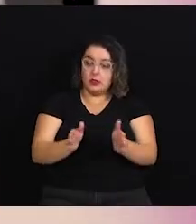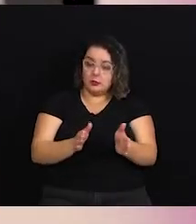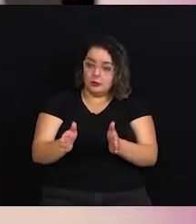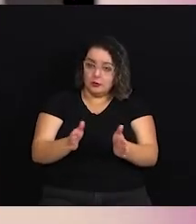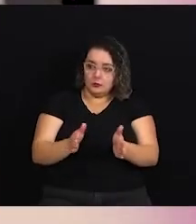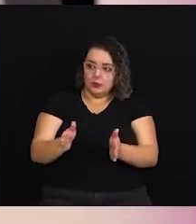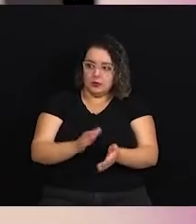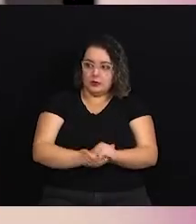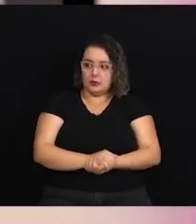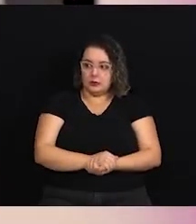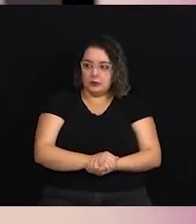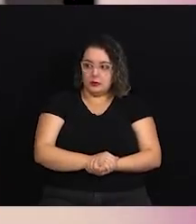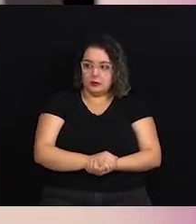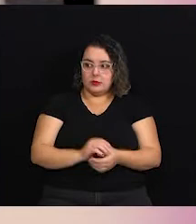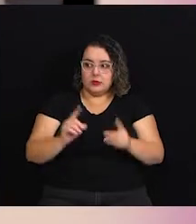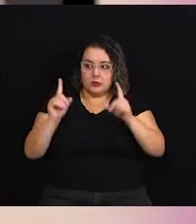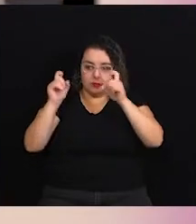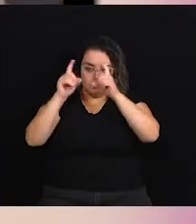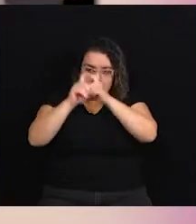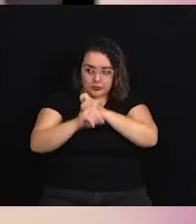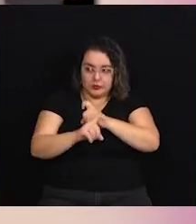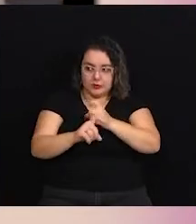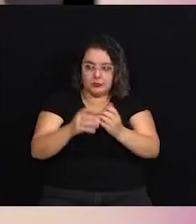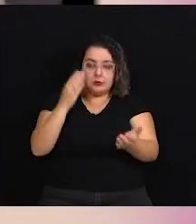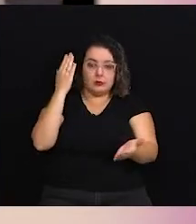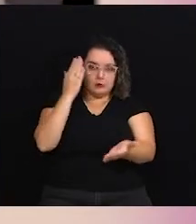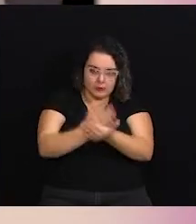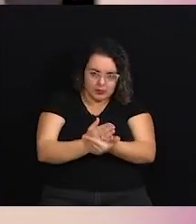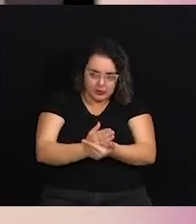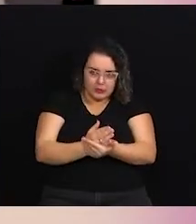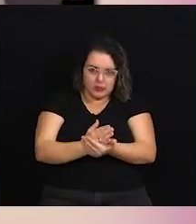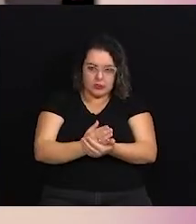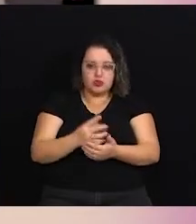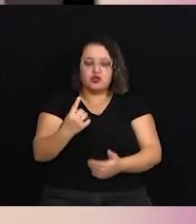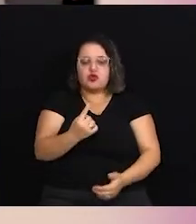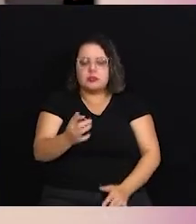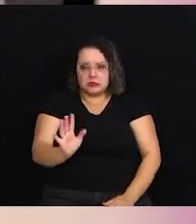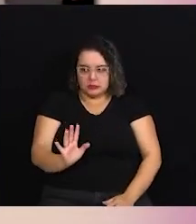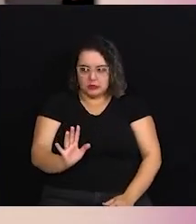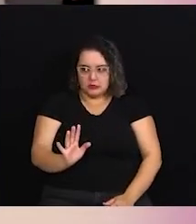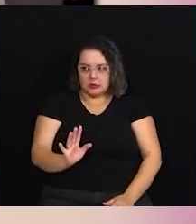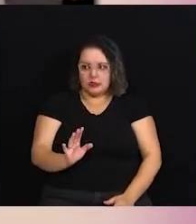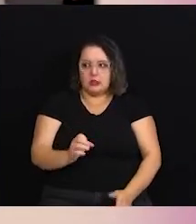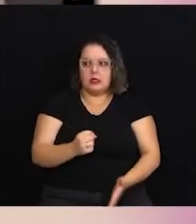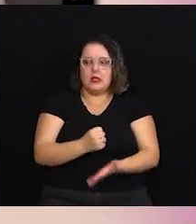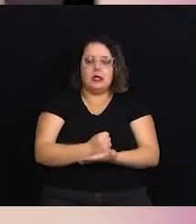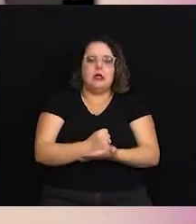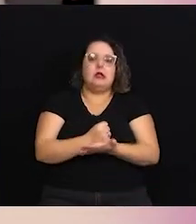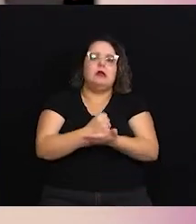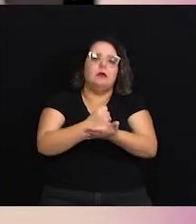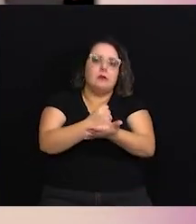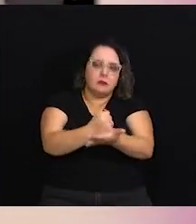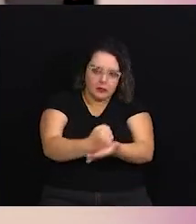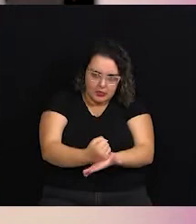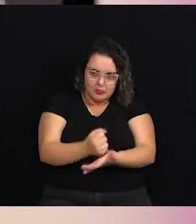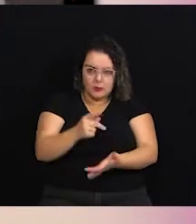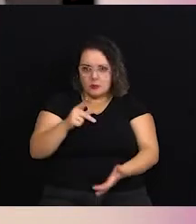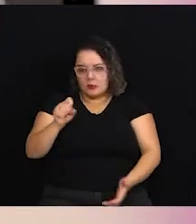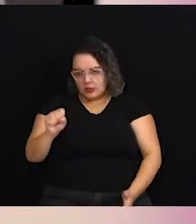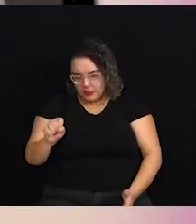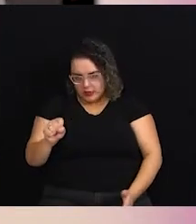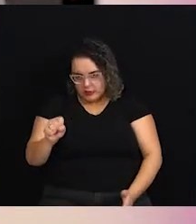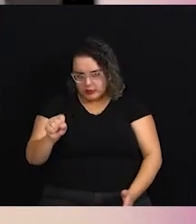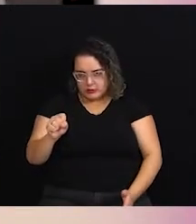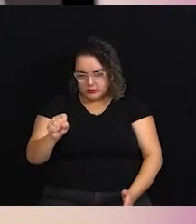situação que dificilmente essa crise vai parar de uma maneira escuta então tem que levar essa pessoa por pronto